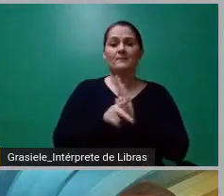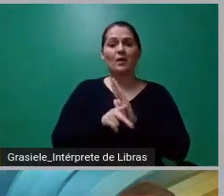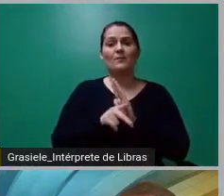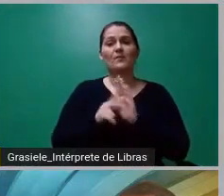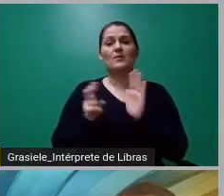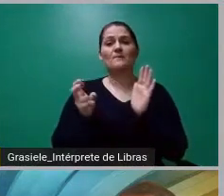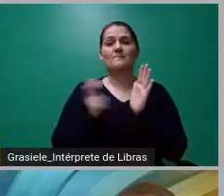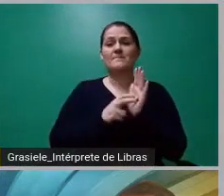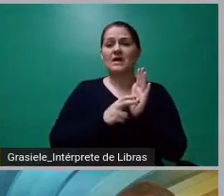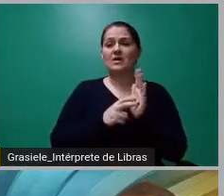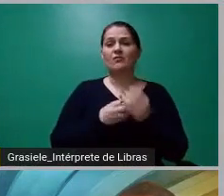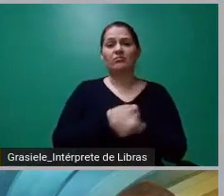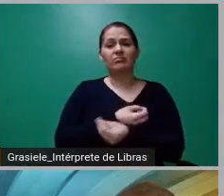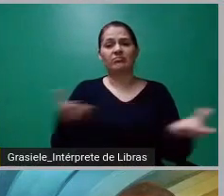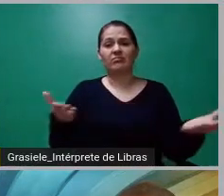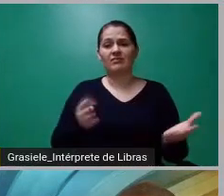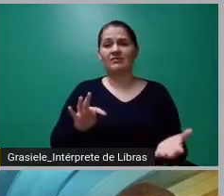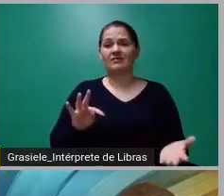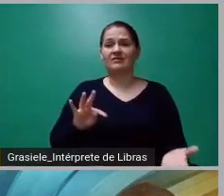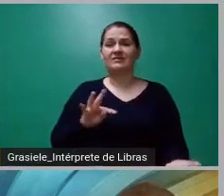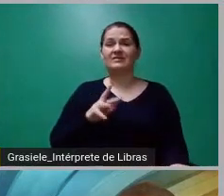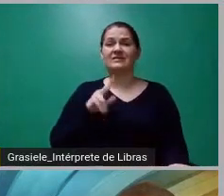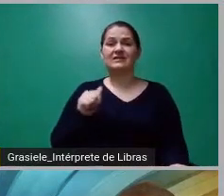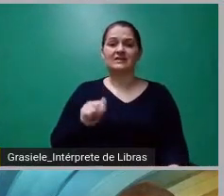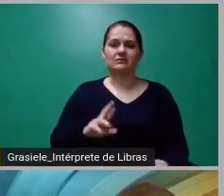de trilhões de reais,